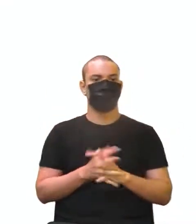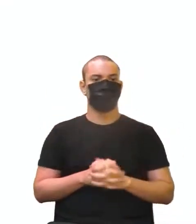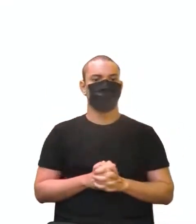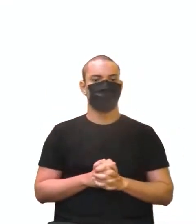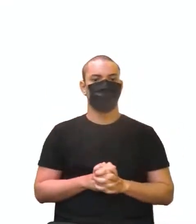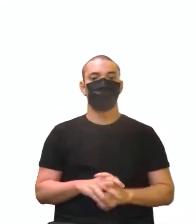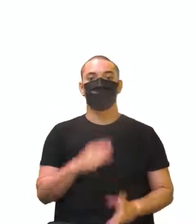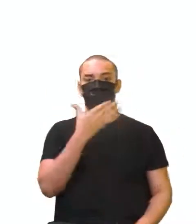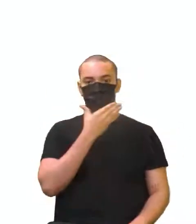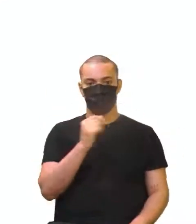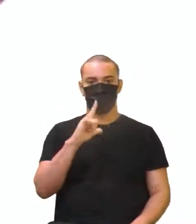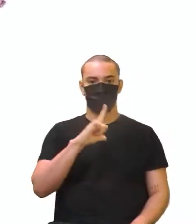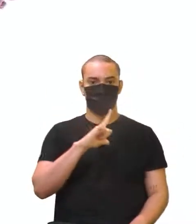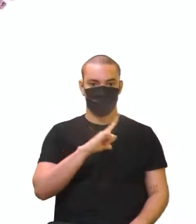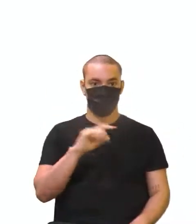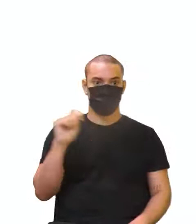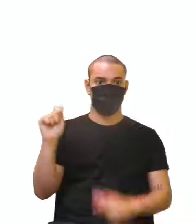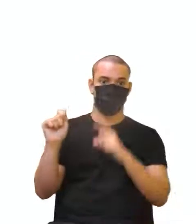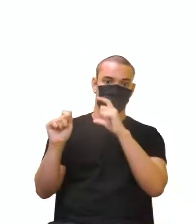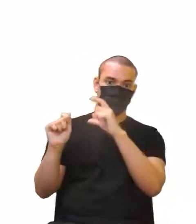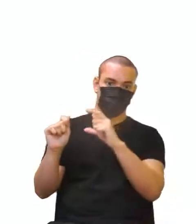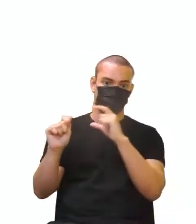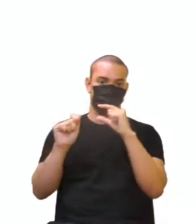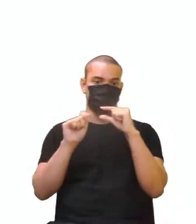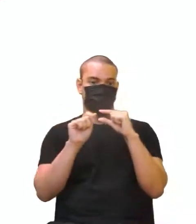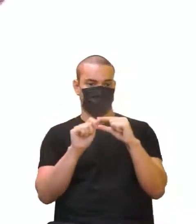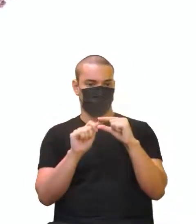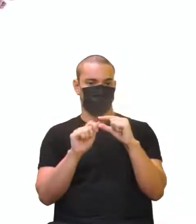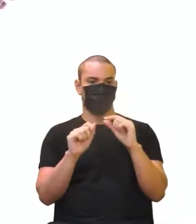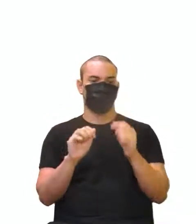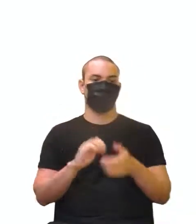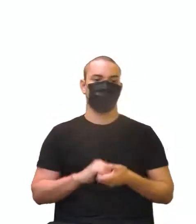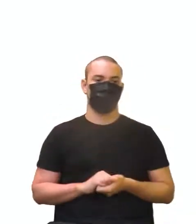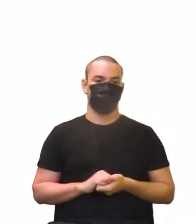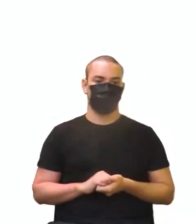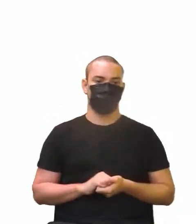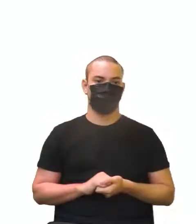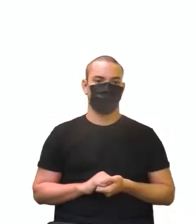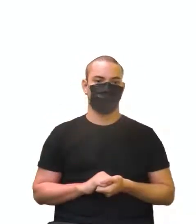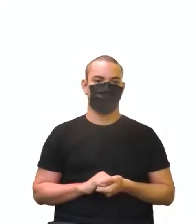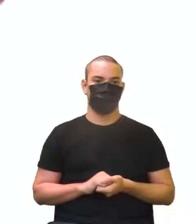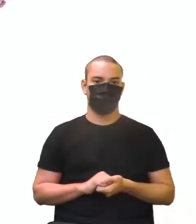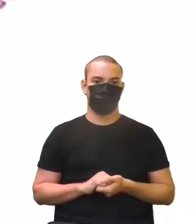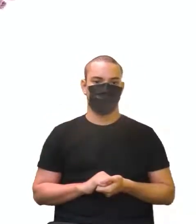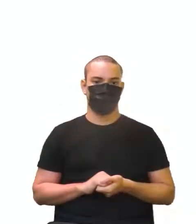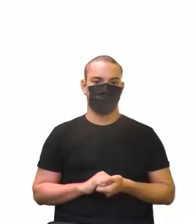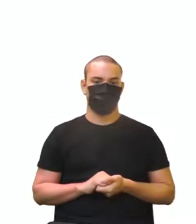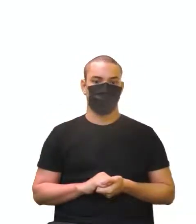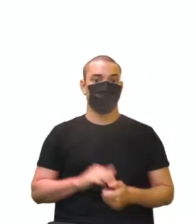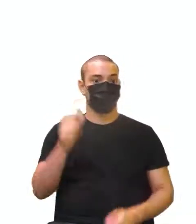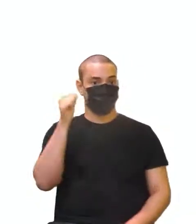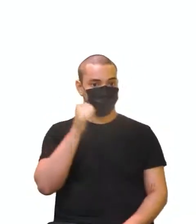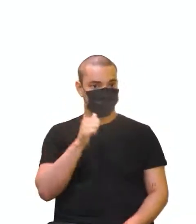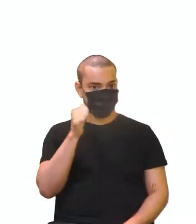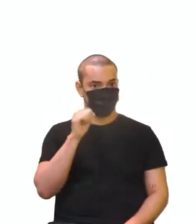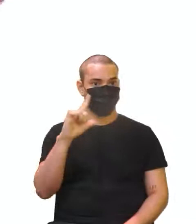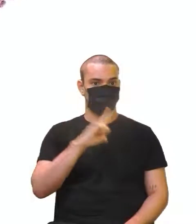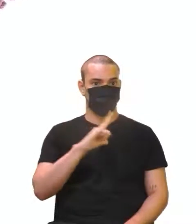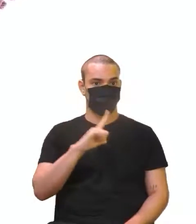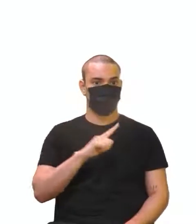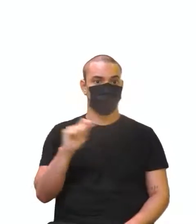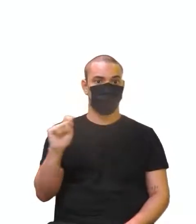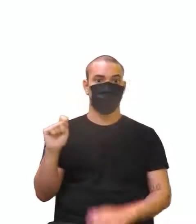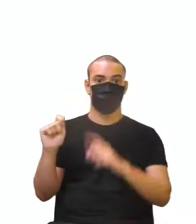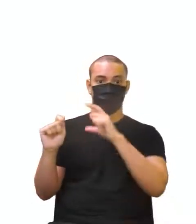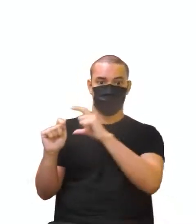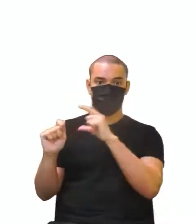tem lá o azão, azinho. Eu vou colocar o azão e o azinho um em cima do outro. E a mulher tem lá o azão, azinho